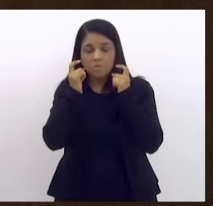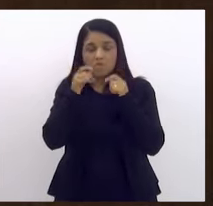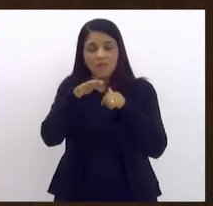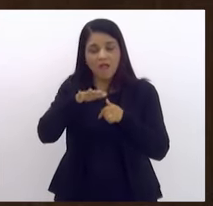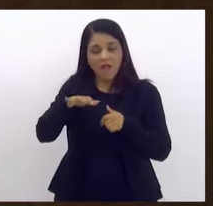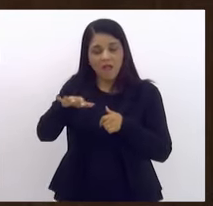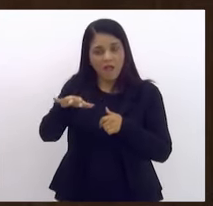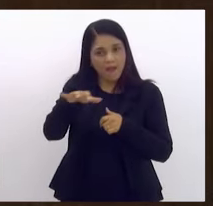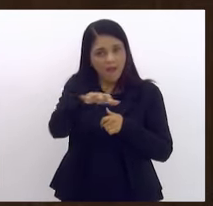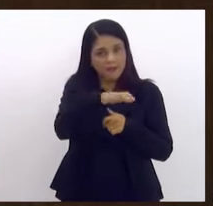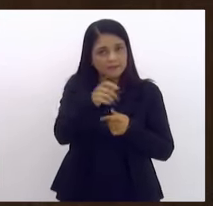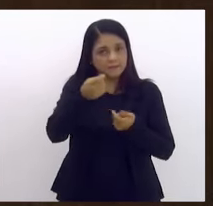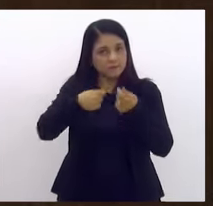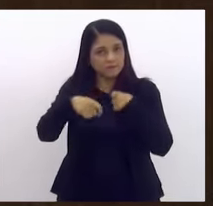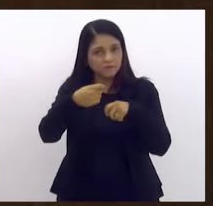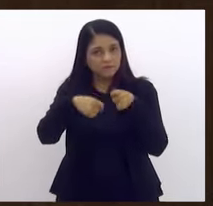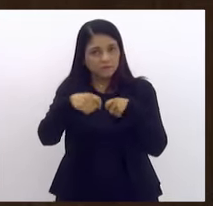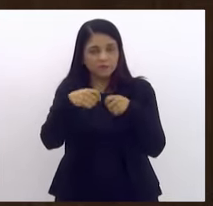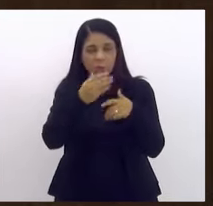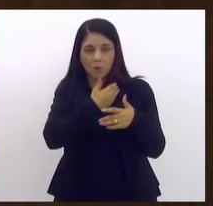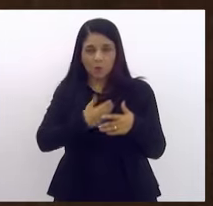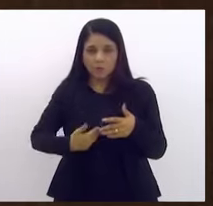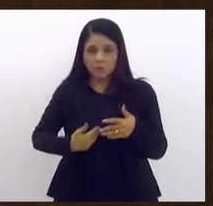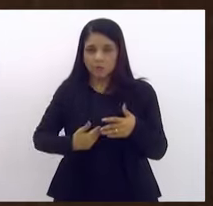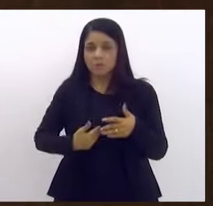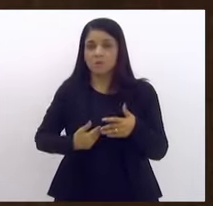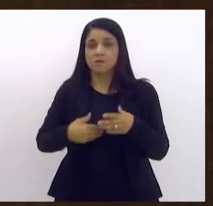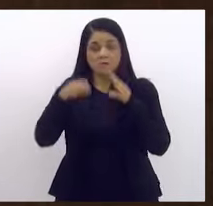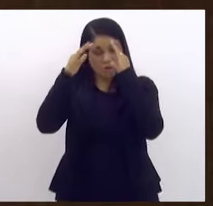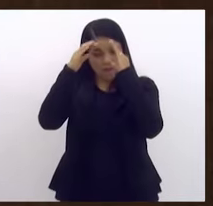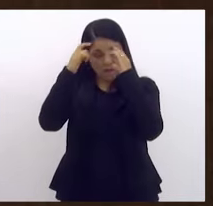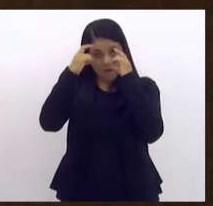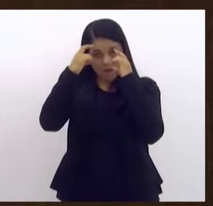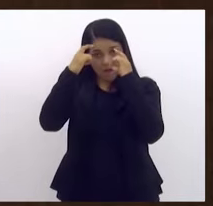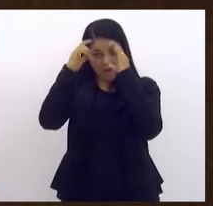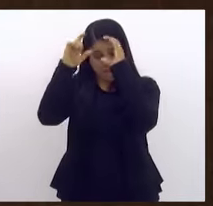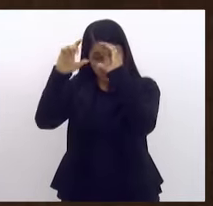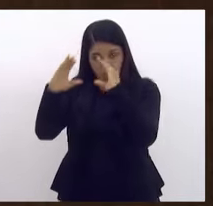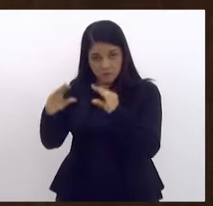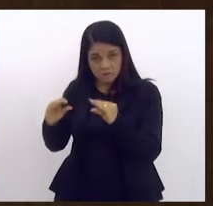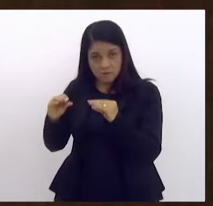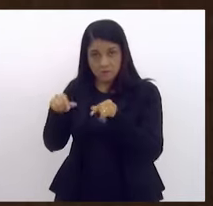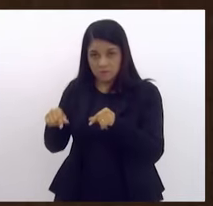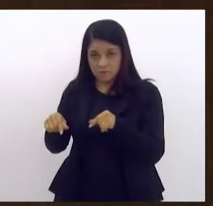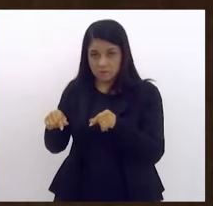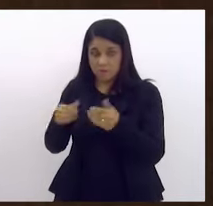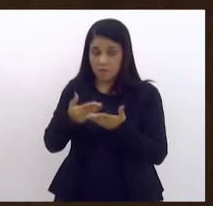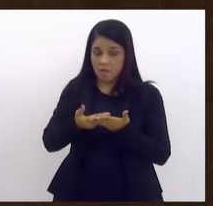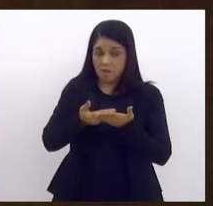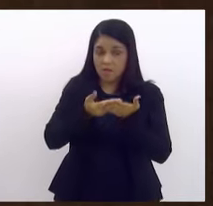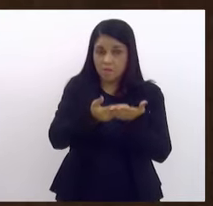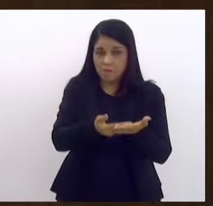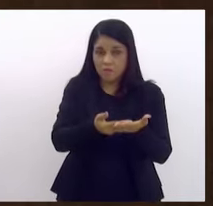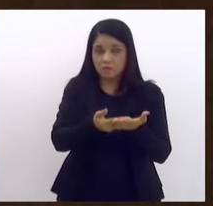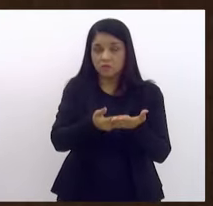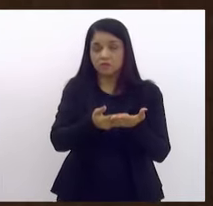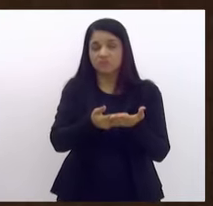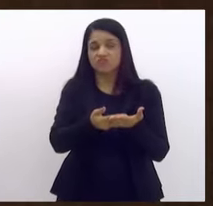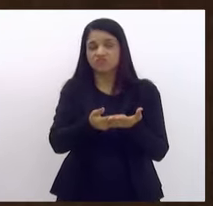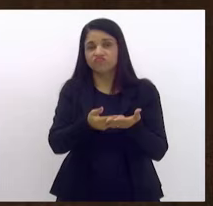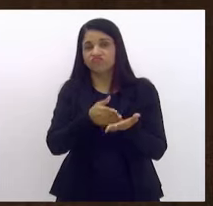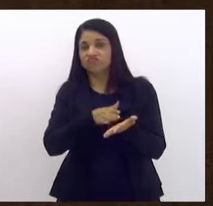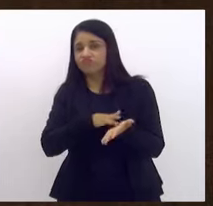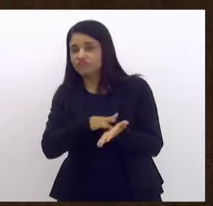da administração pública que, amadurecidas, são encaminhamentos ou faticizam encaminhamentos